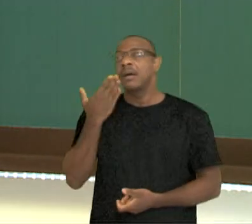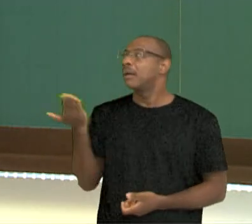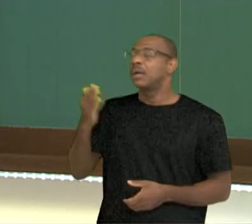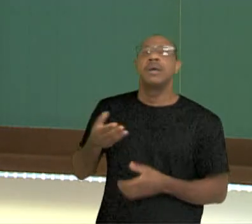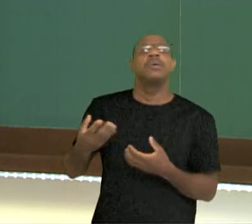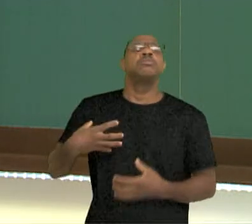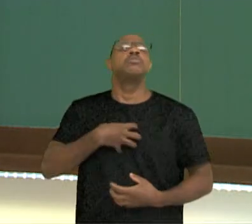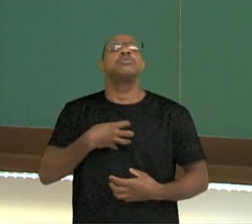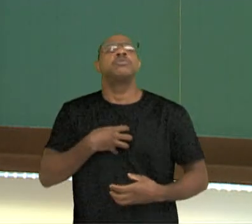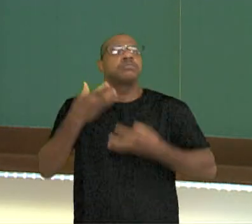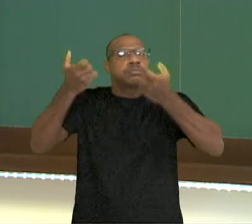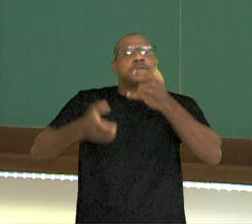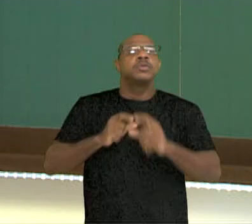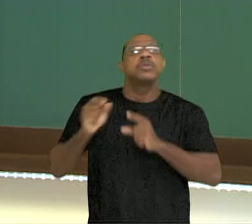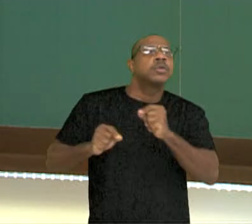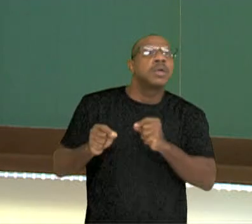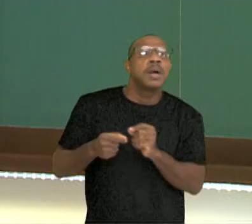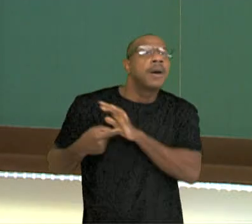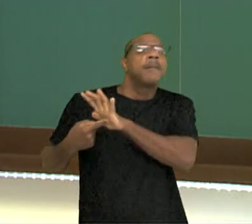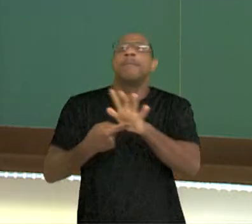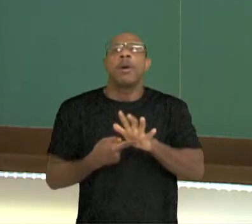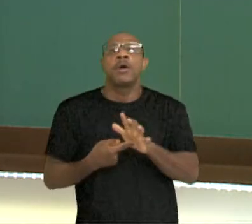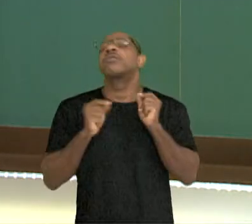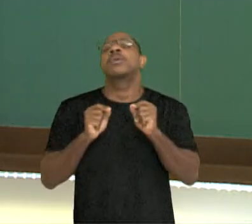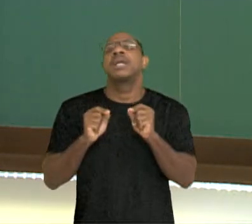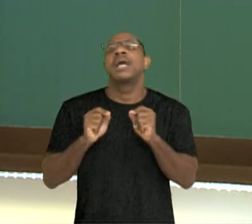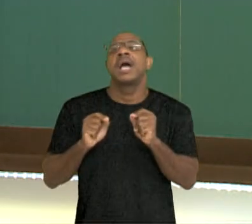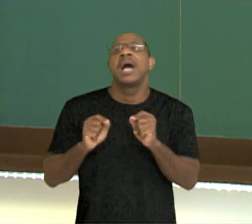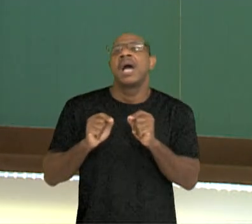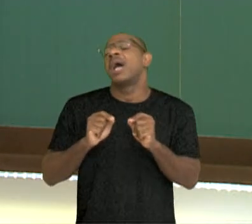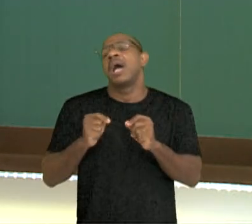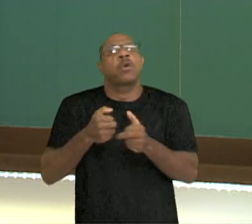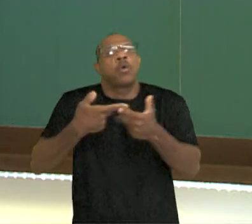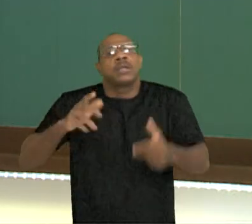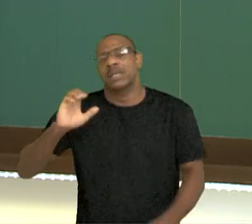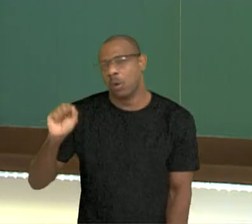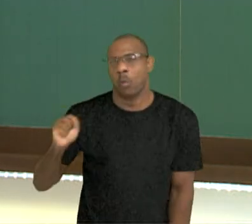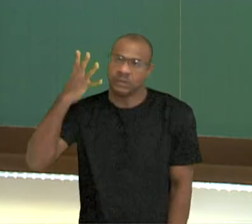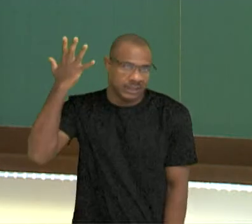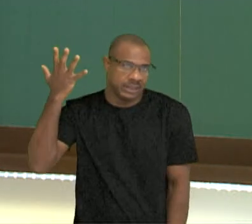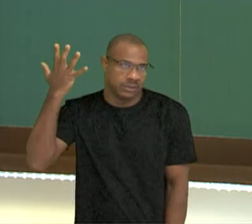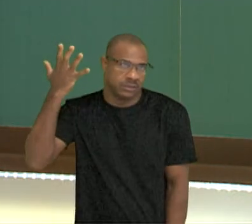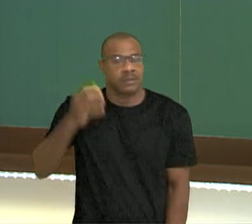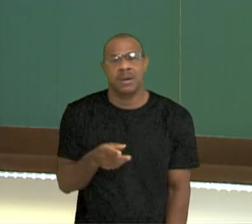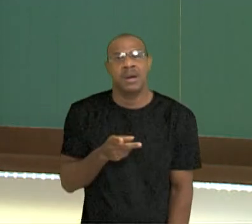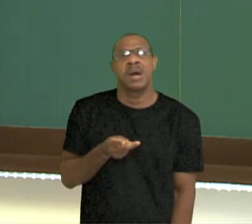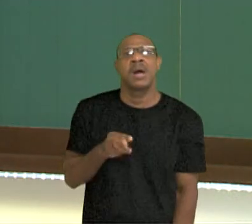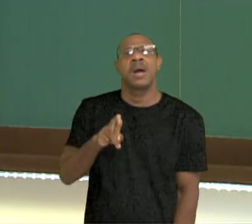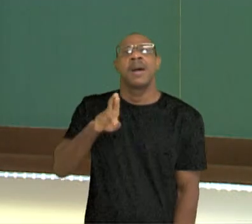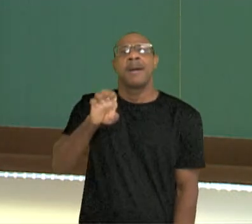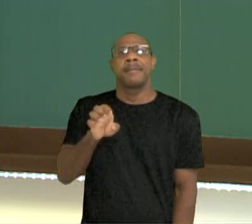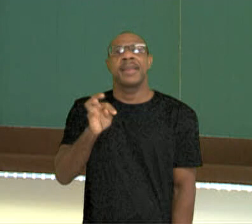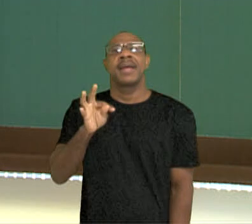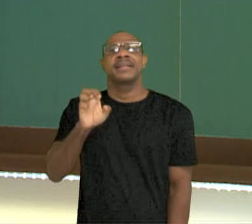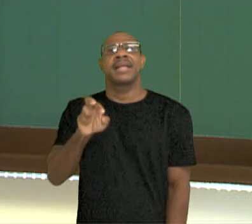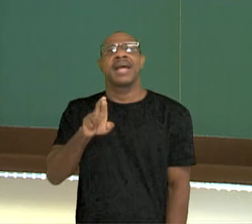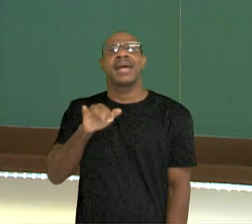está dizendo, indica algo que aconteceu, ou no pretérito, seja ele